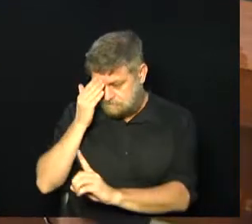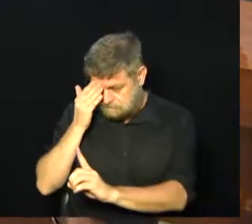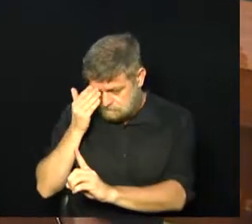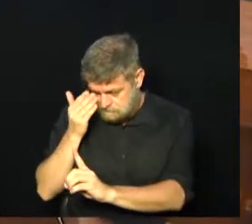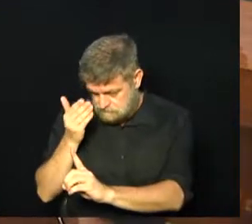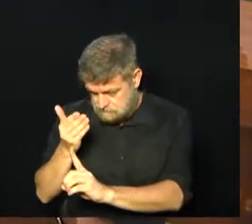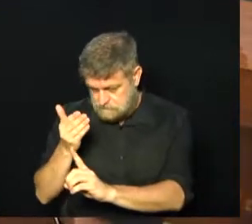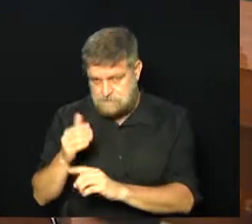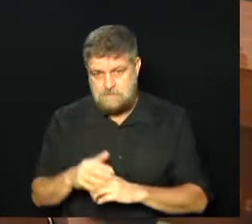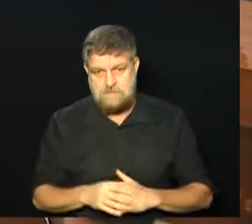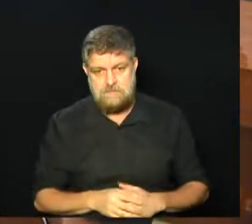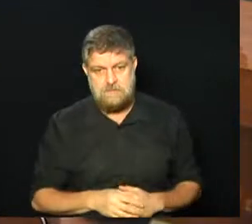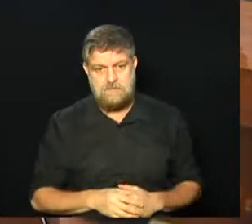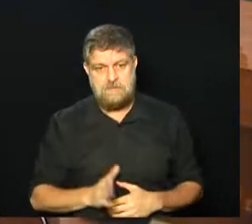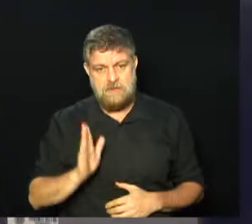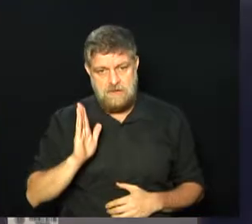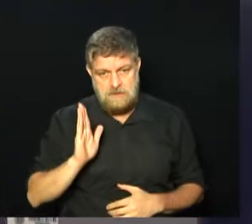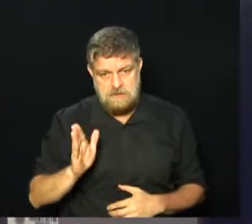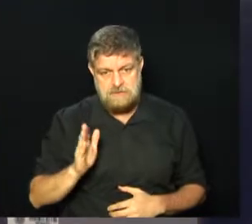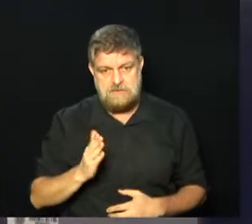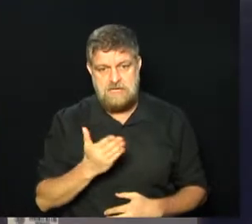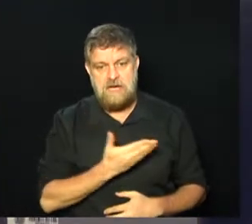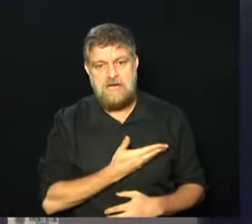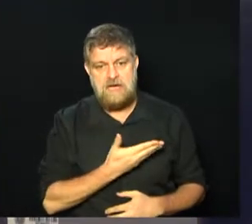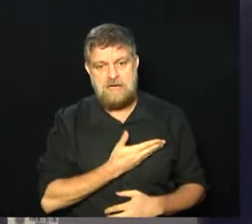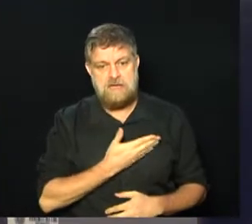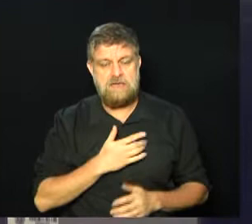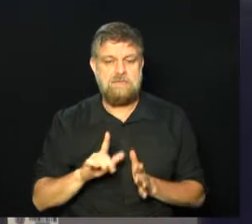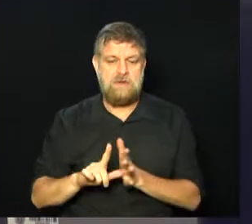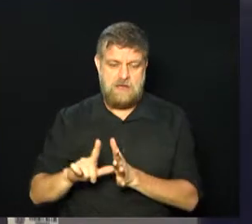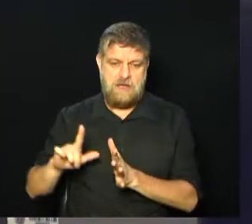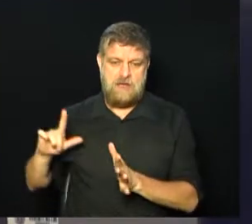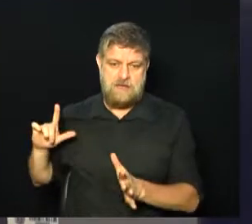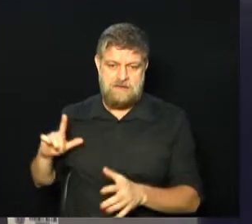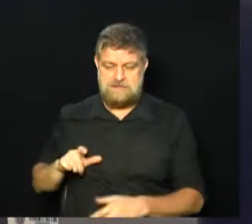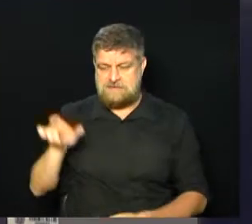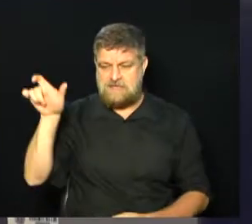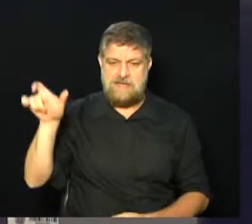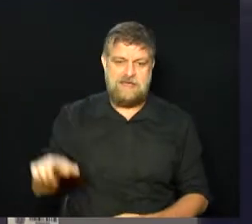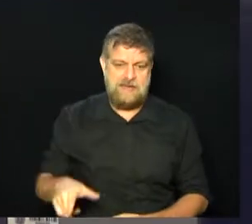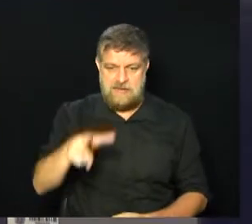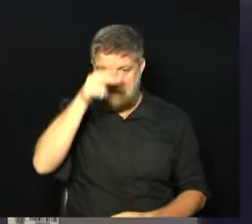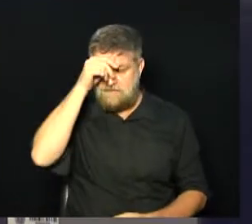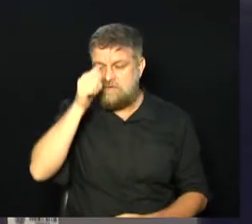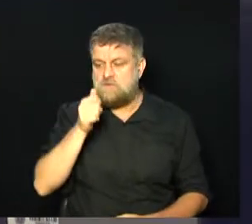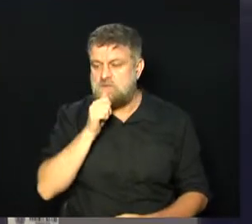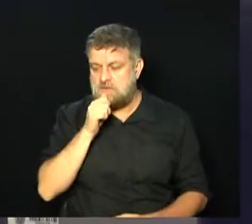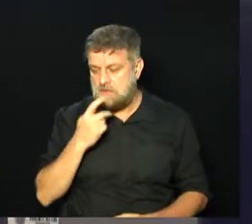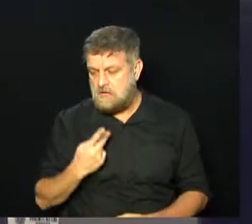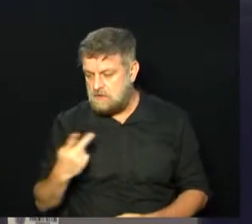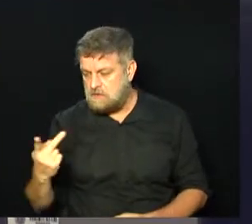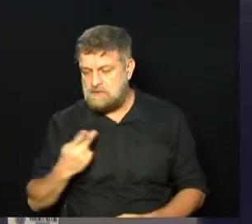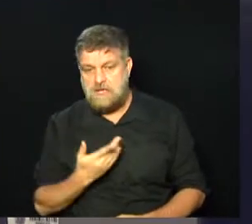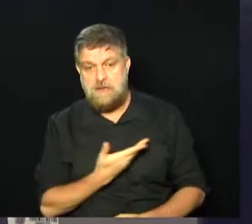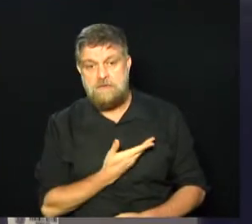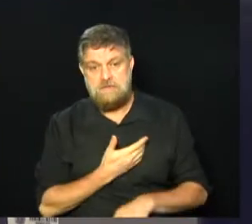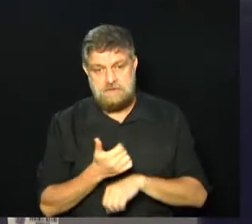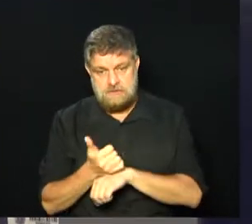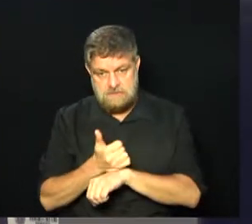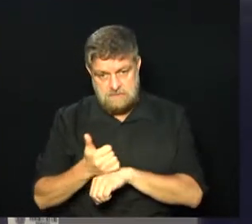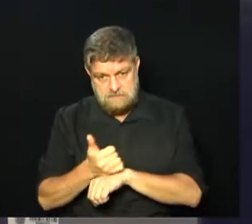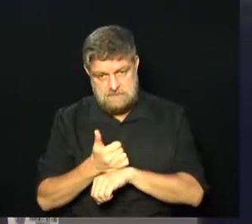Saad. Já éramos amigos antes dele ser prefeito e colega de profissão, com muito